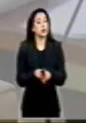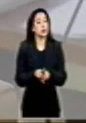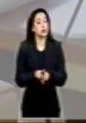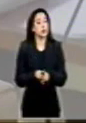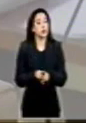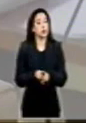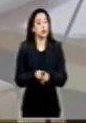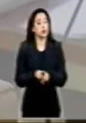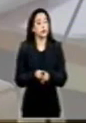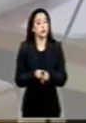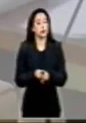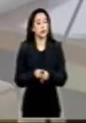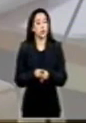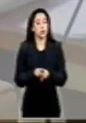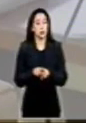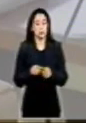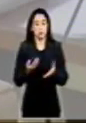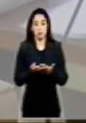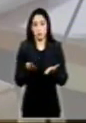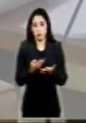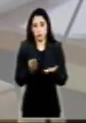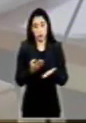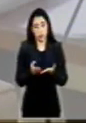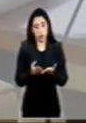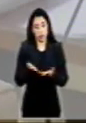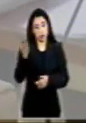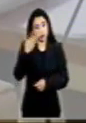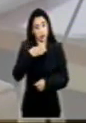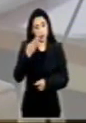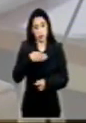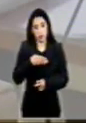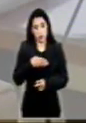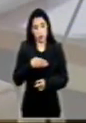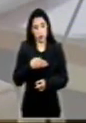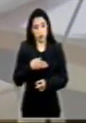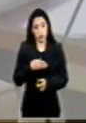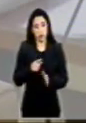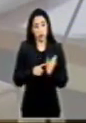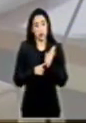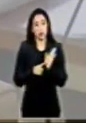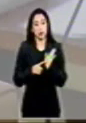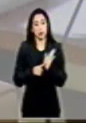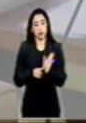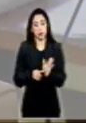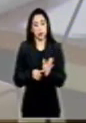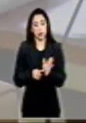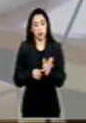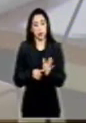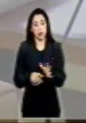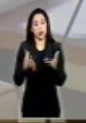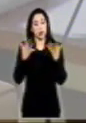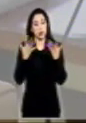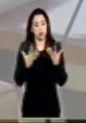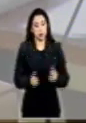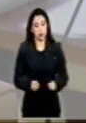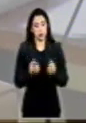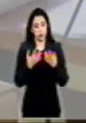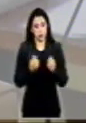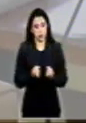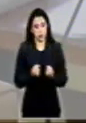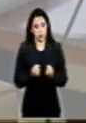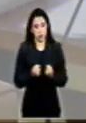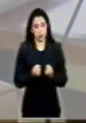fomento à dissipação das provas, pelo que estou sugerindo o deferimento da pretensão deduzida